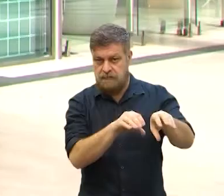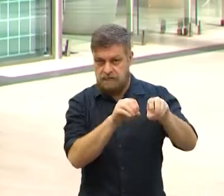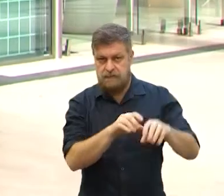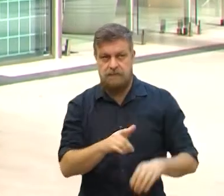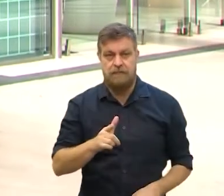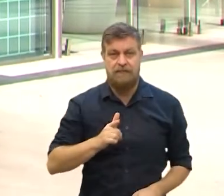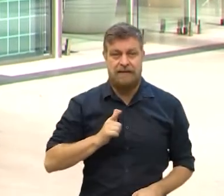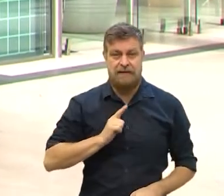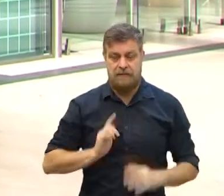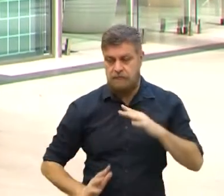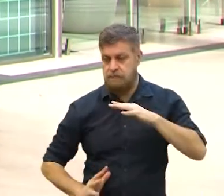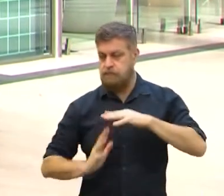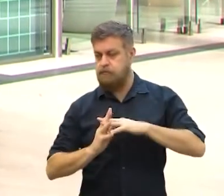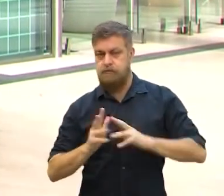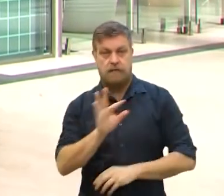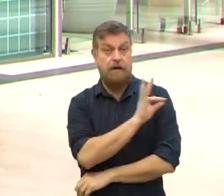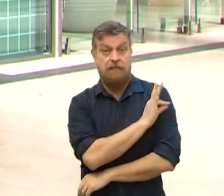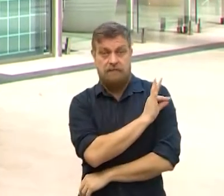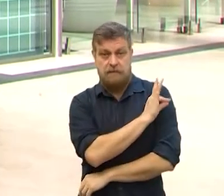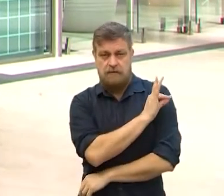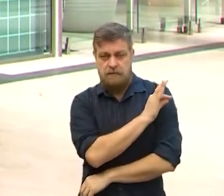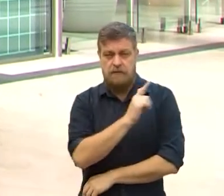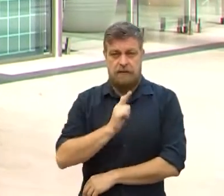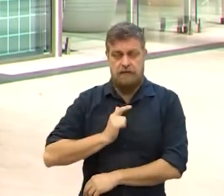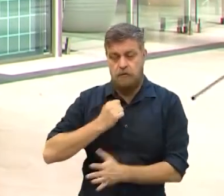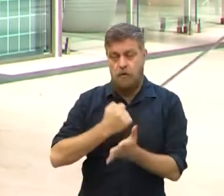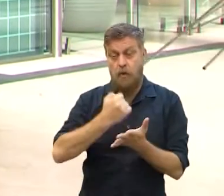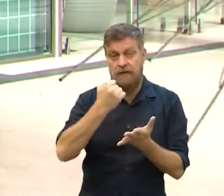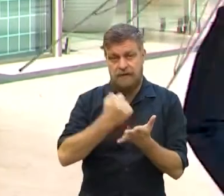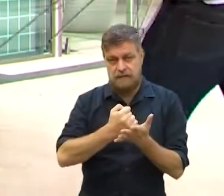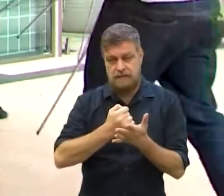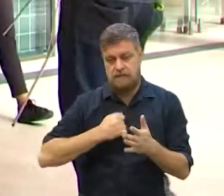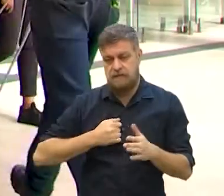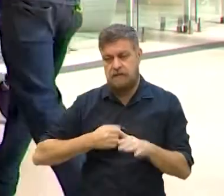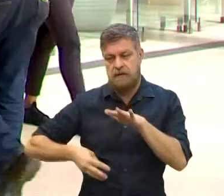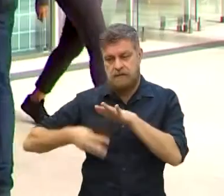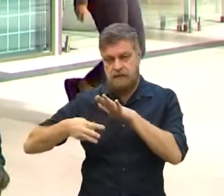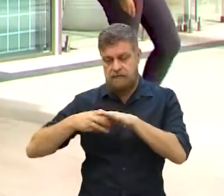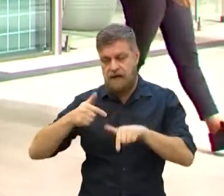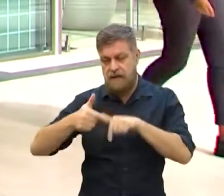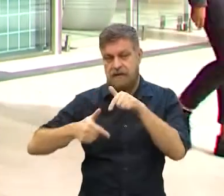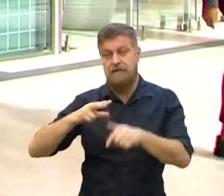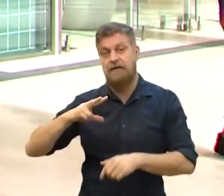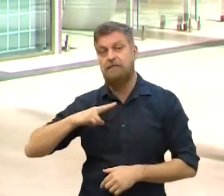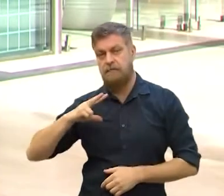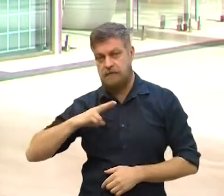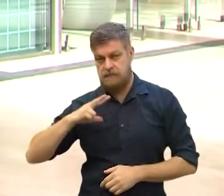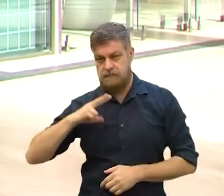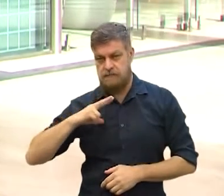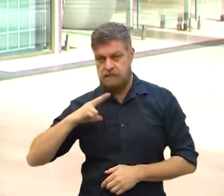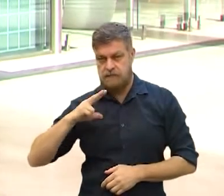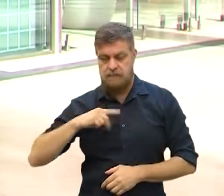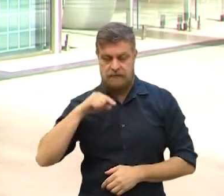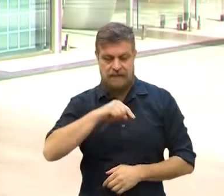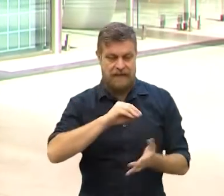educação, excedentes à capacidade da prefeitura, por meio de contratação de prestação de serviços particulares